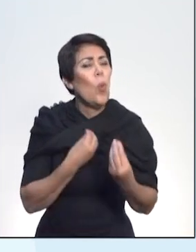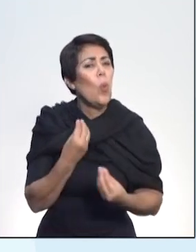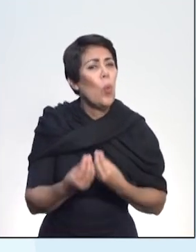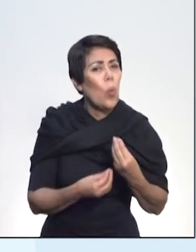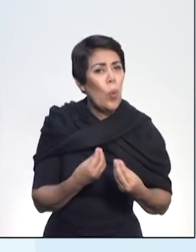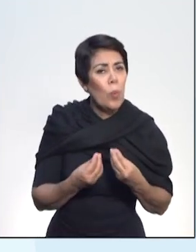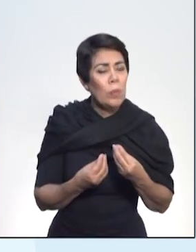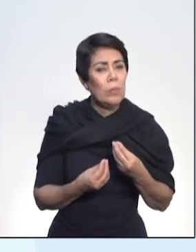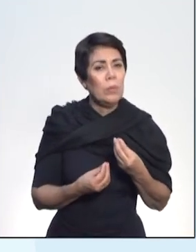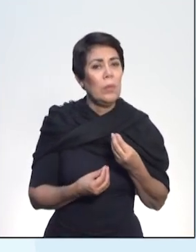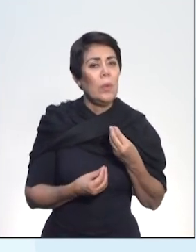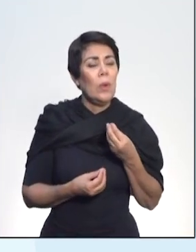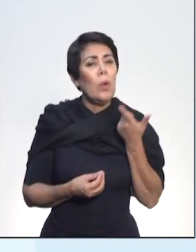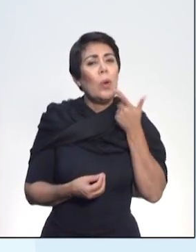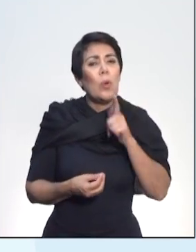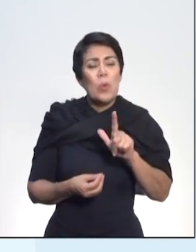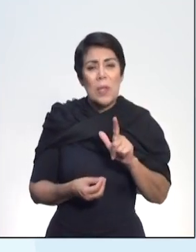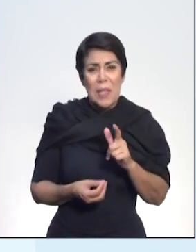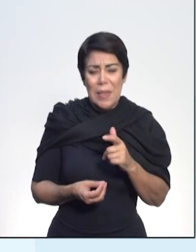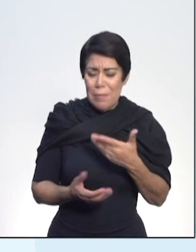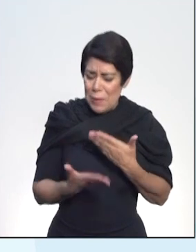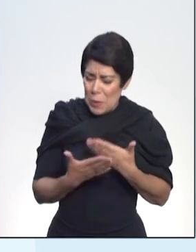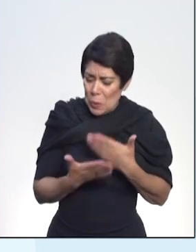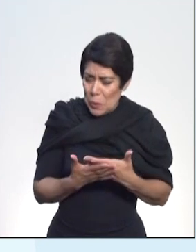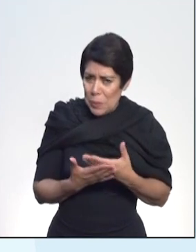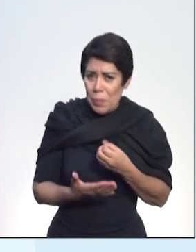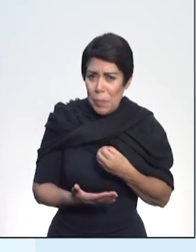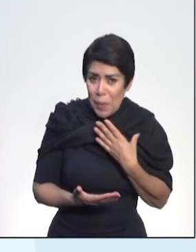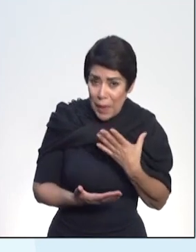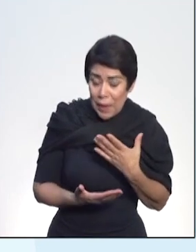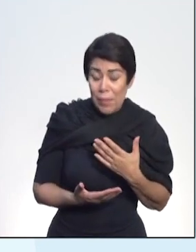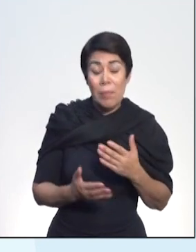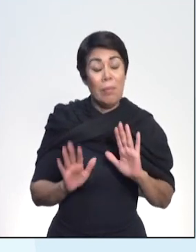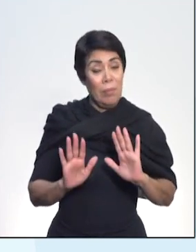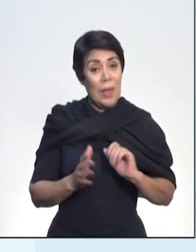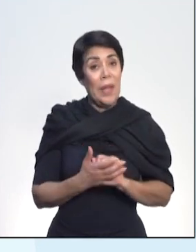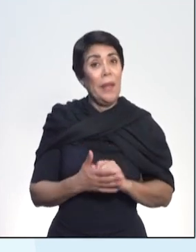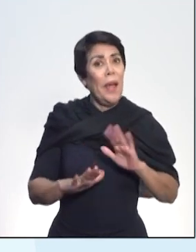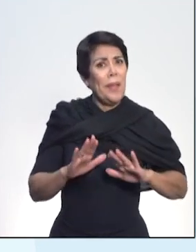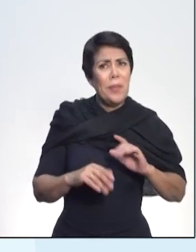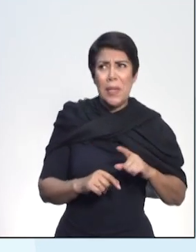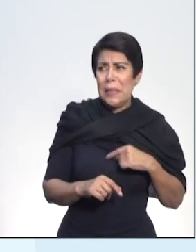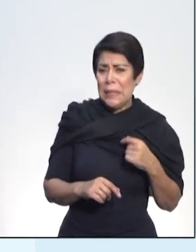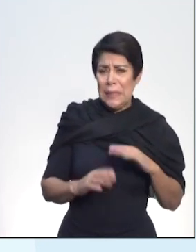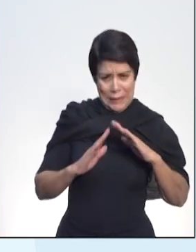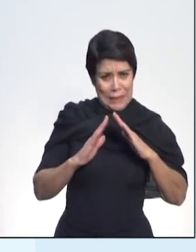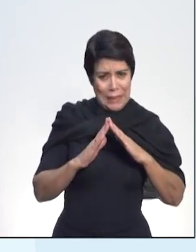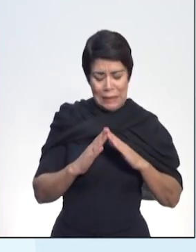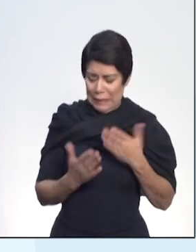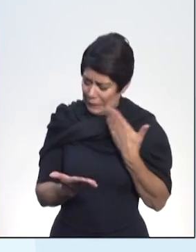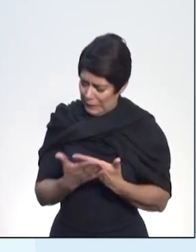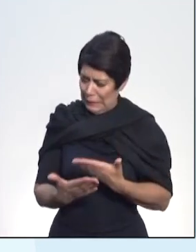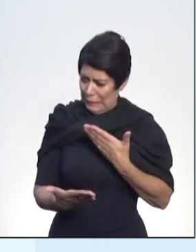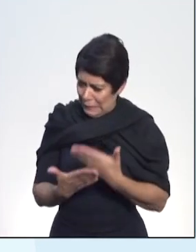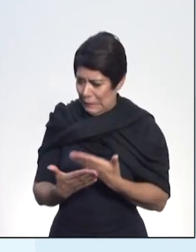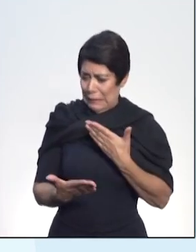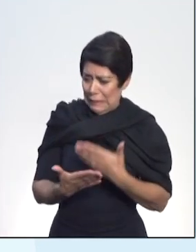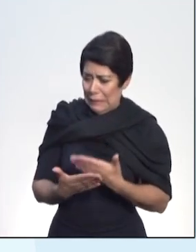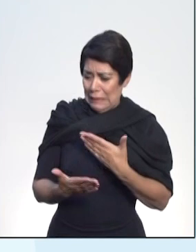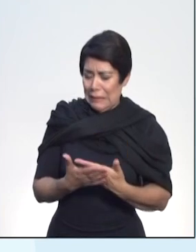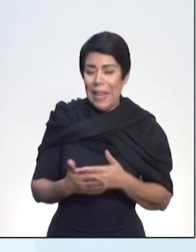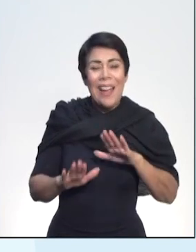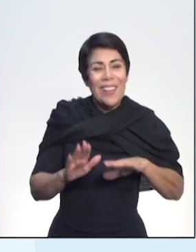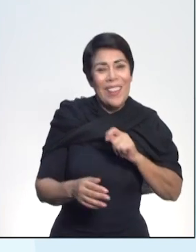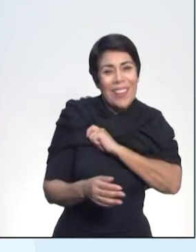seja aprimorado e até catalisado, né? Porque muitas vezes a gente estuda, e eu lembro que os meus alunos sempre falavam isso: